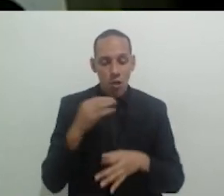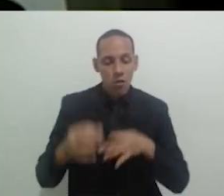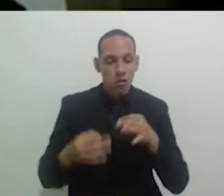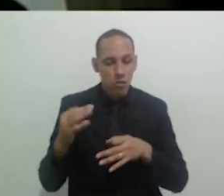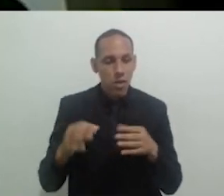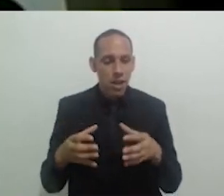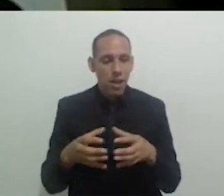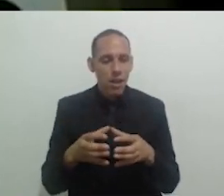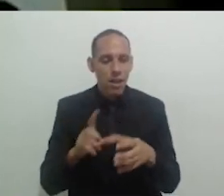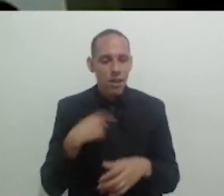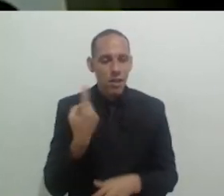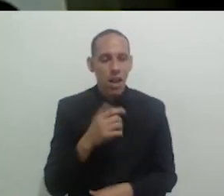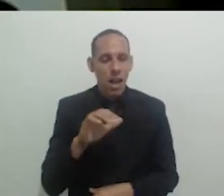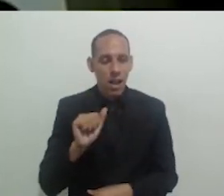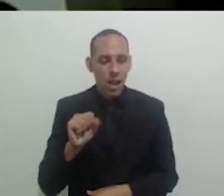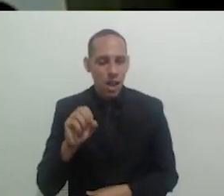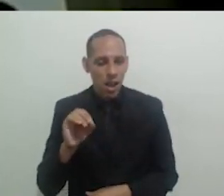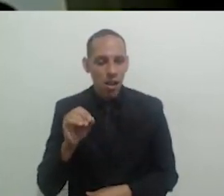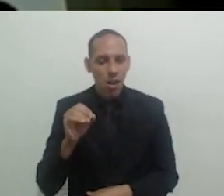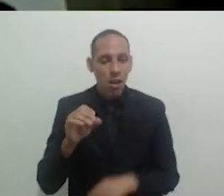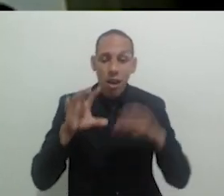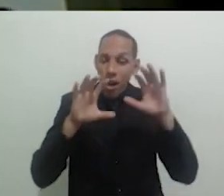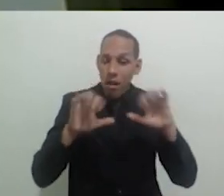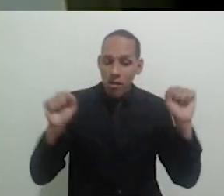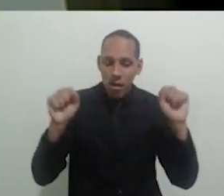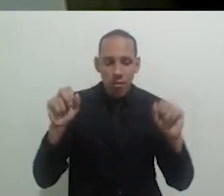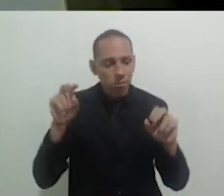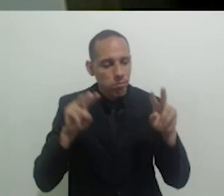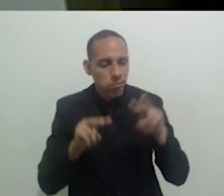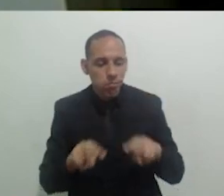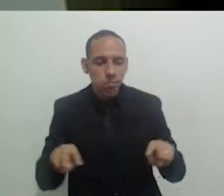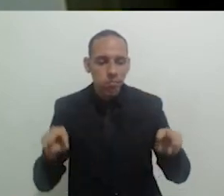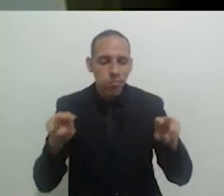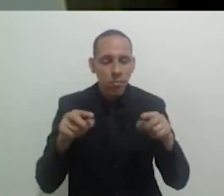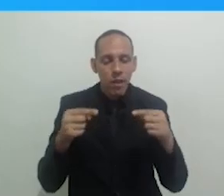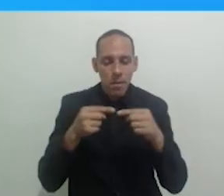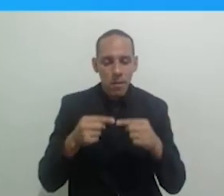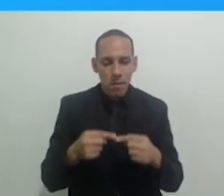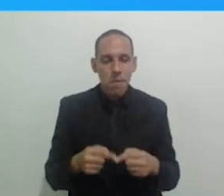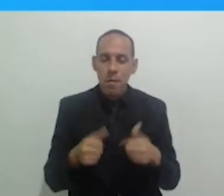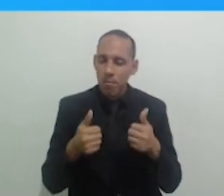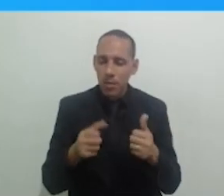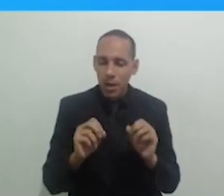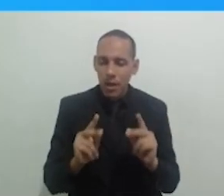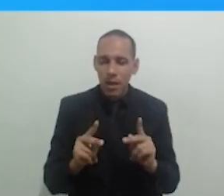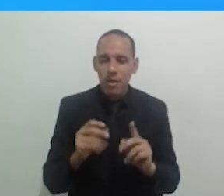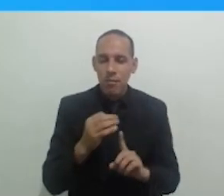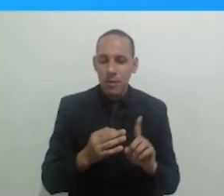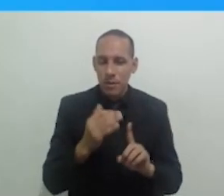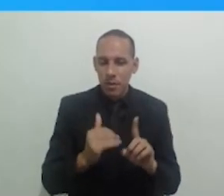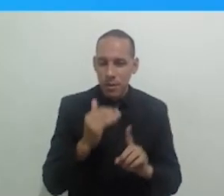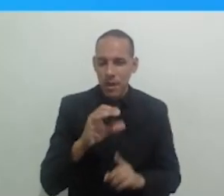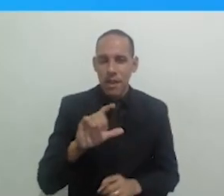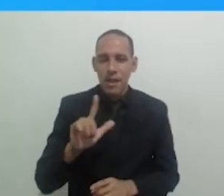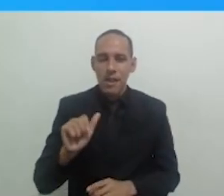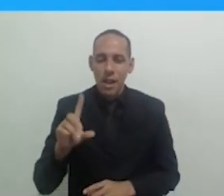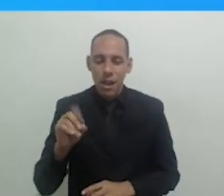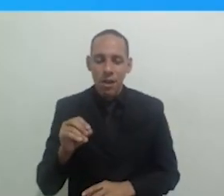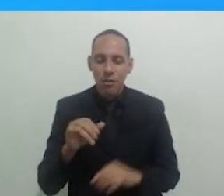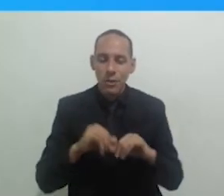vai ver dentro da oportunidade e conveniência, ok, desembargador Cláudio? É uma notícia muito boa.